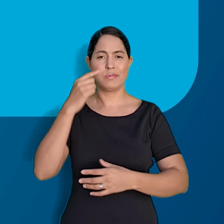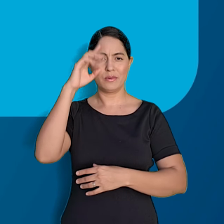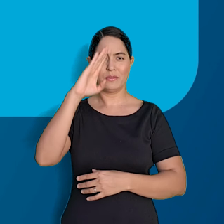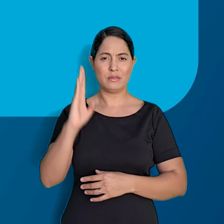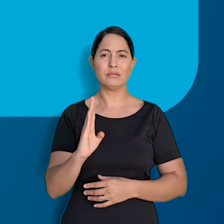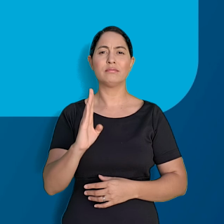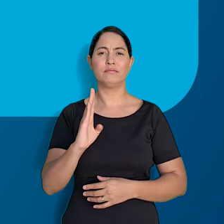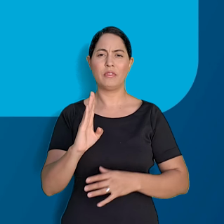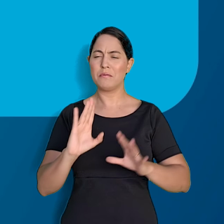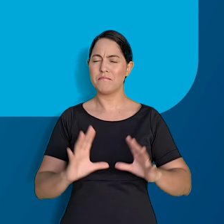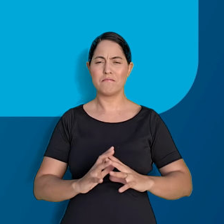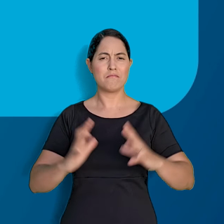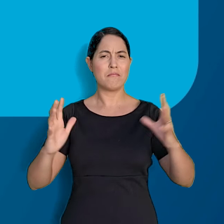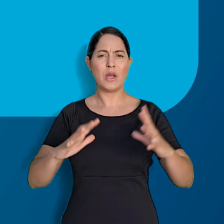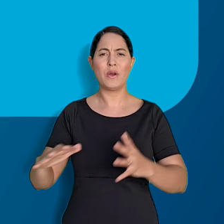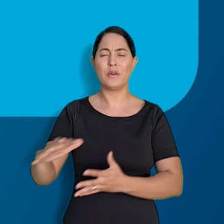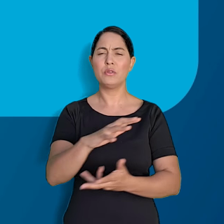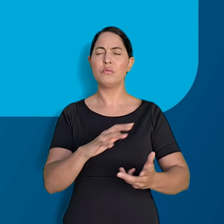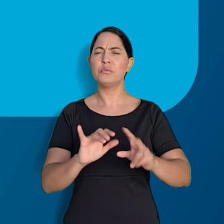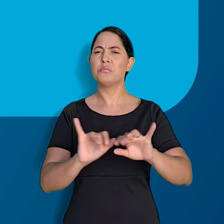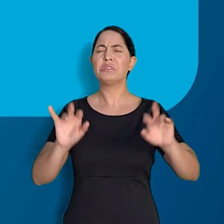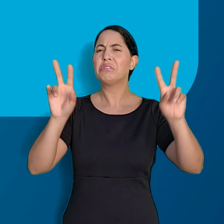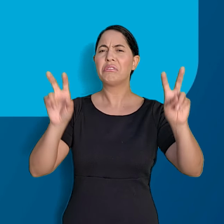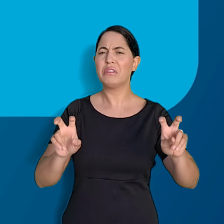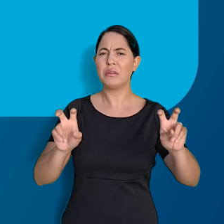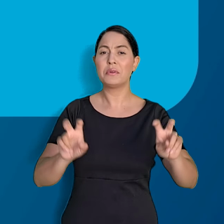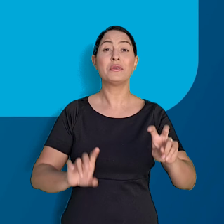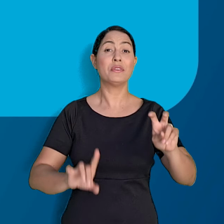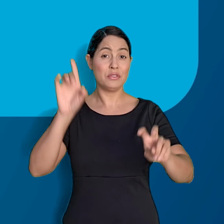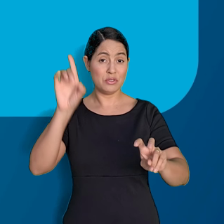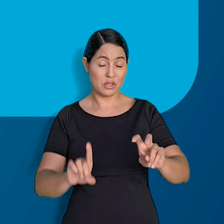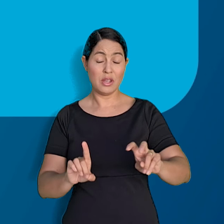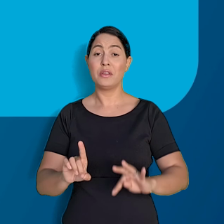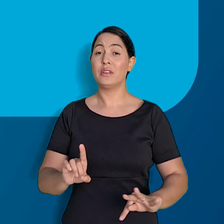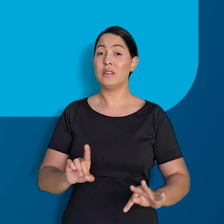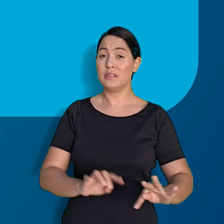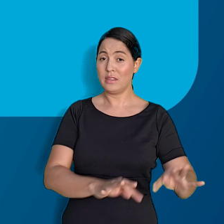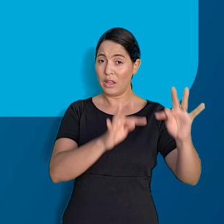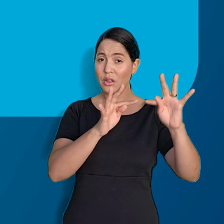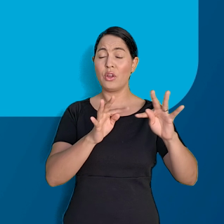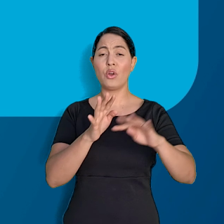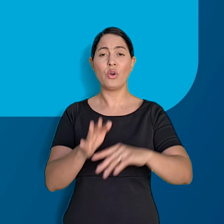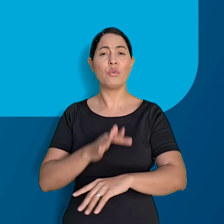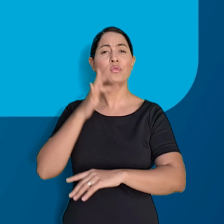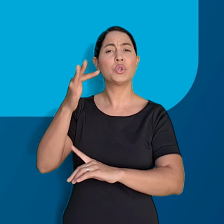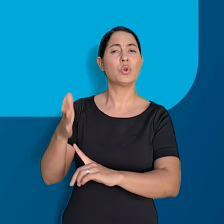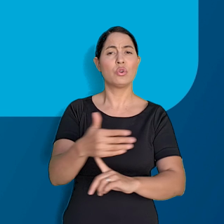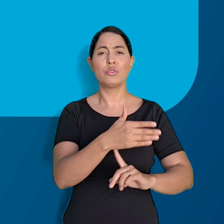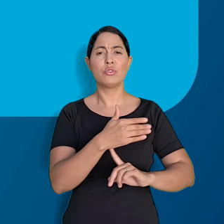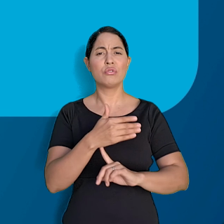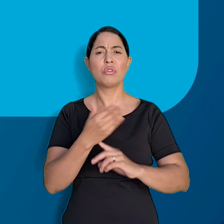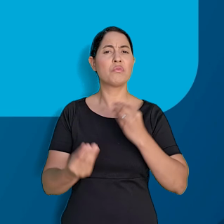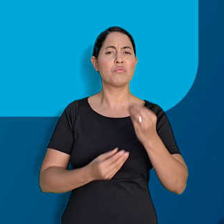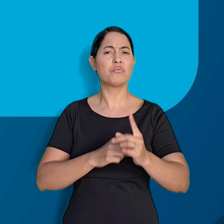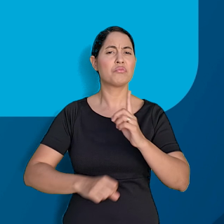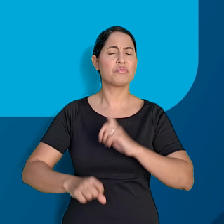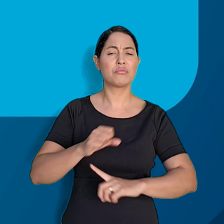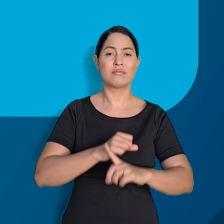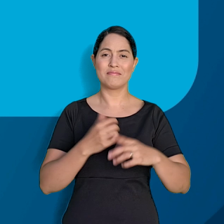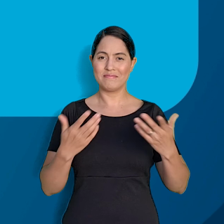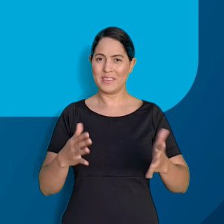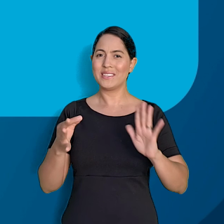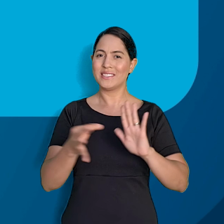evento jurídico do mundo, que terá como tema Direito e Tecnologia, o futuro da advocacia na sociedade digital. As inscrições